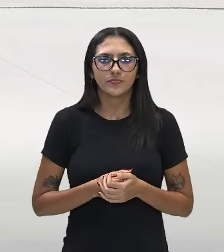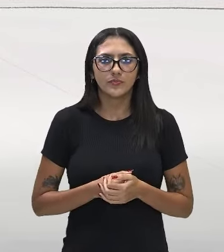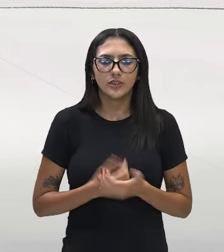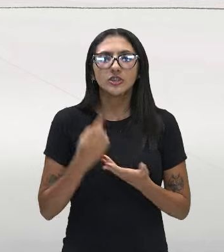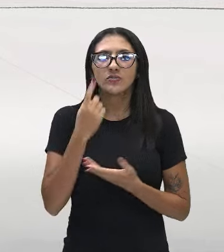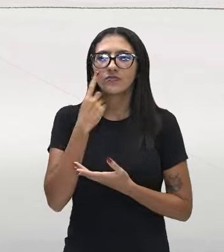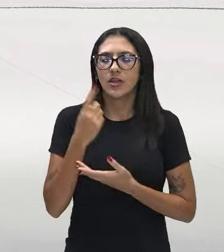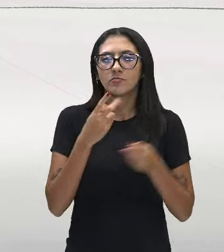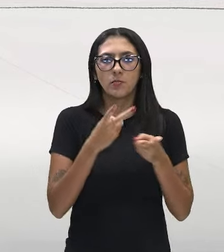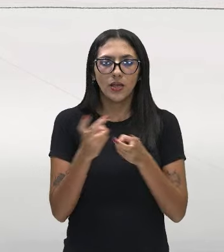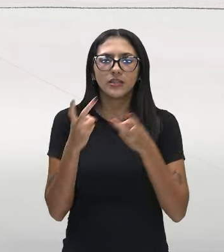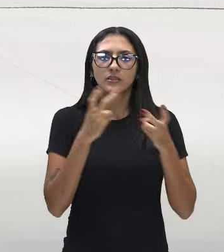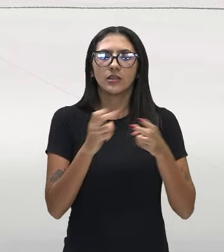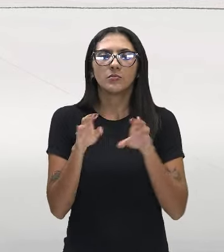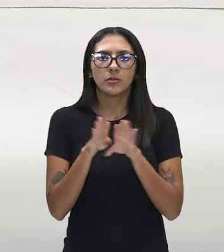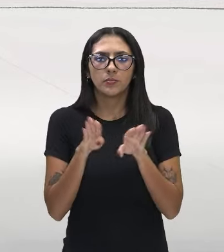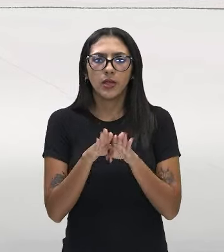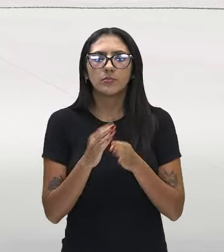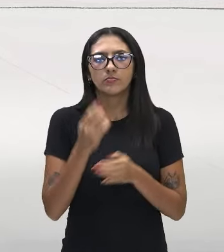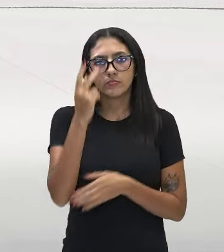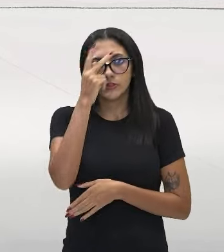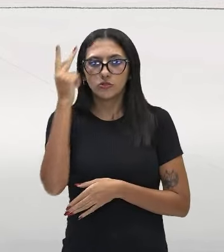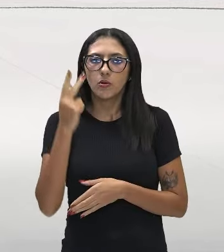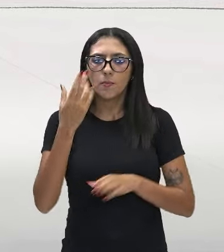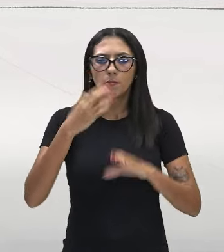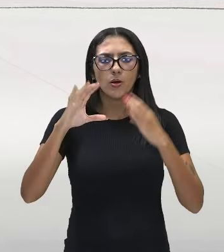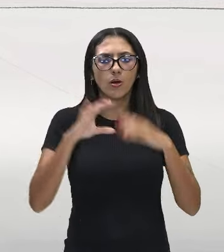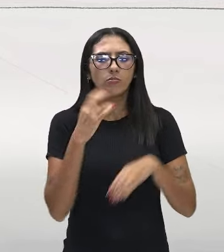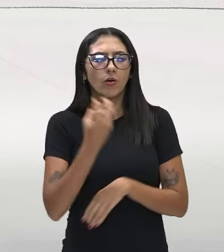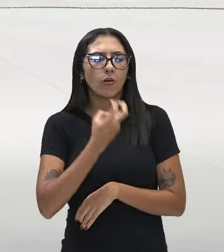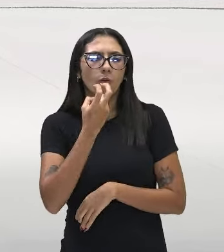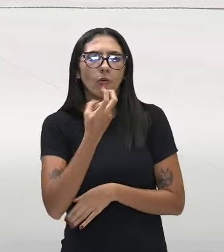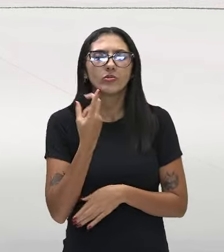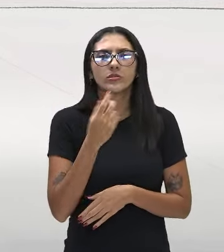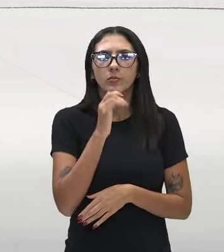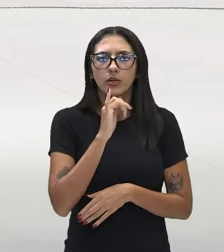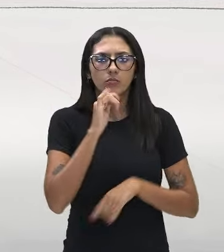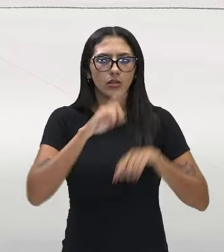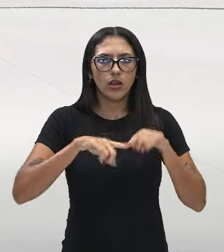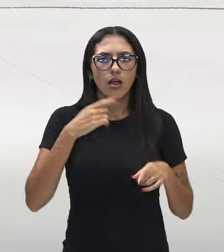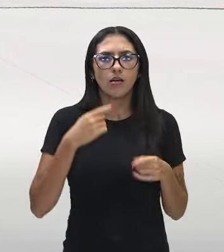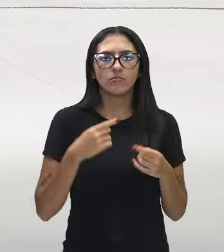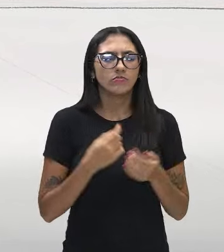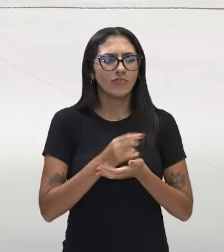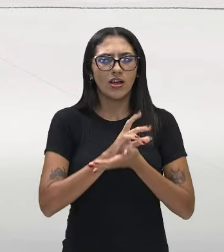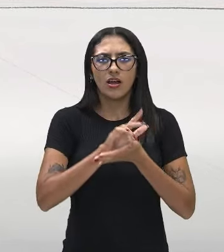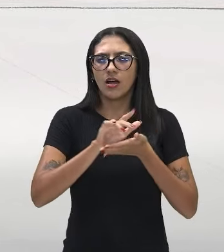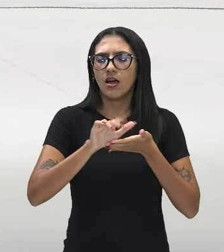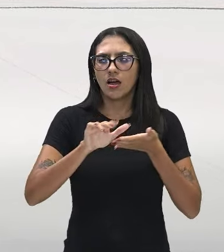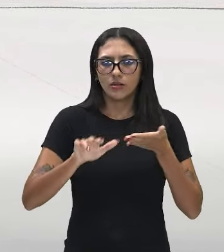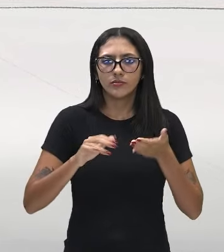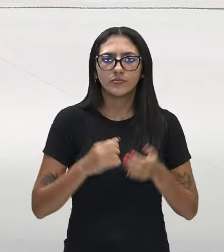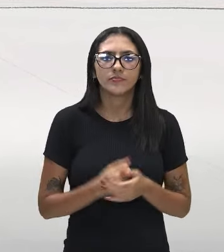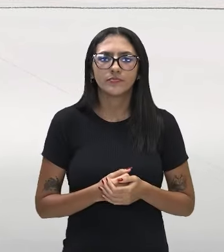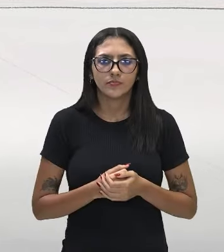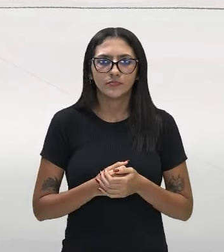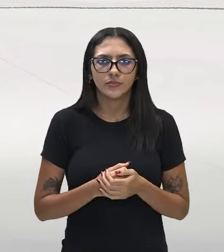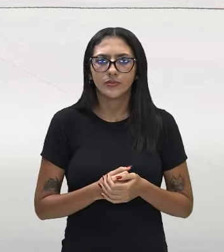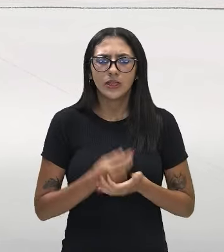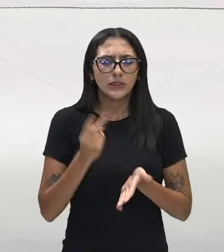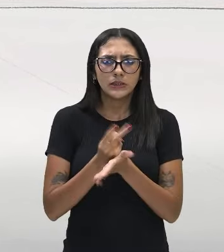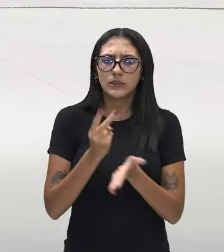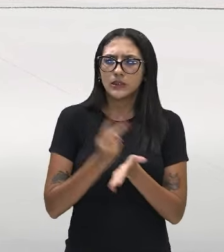música, né? Pessoas que fazem aulas de instrumentos musicais. Né? Sempre tem aquele autodidata, né?